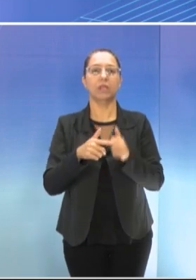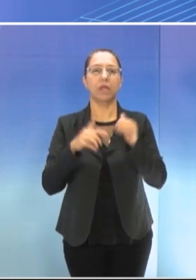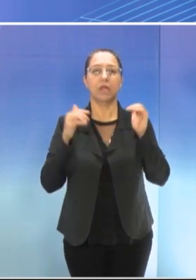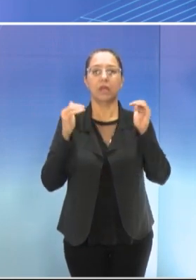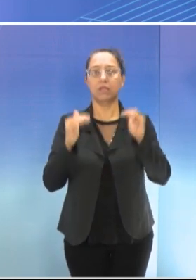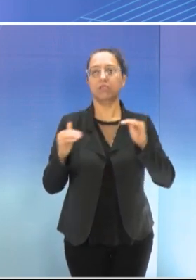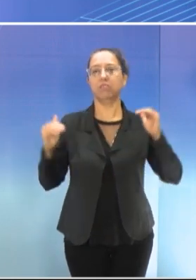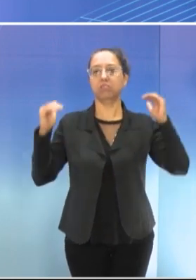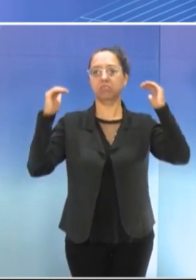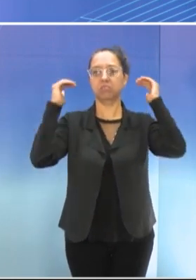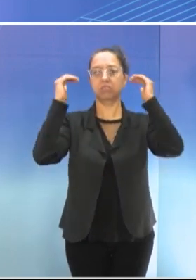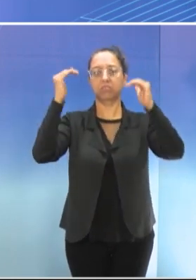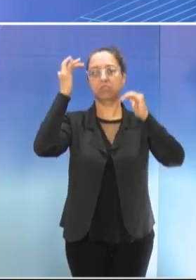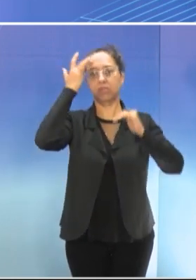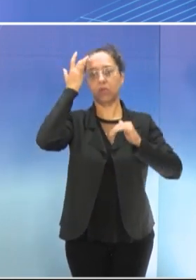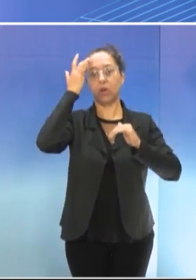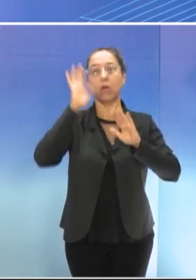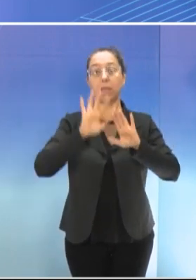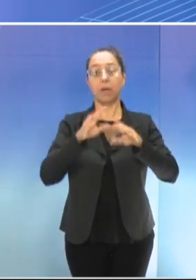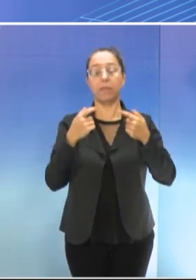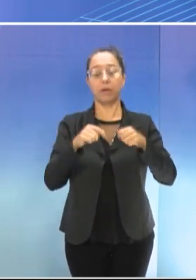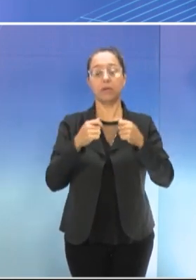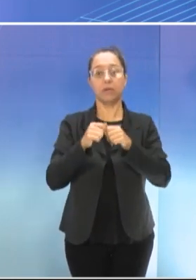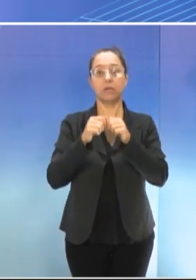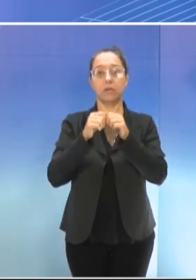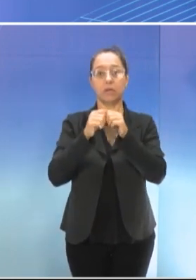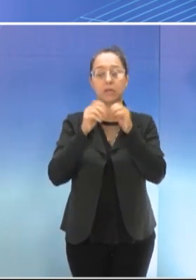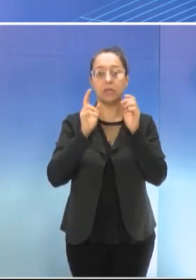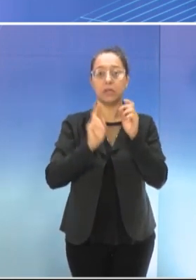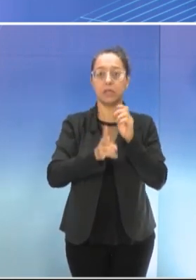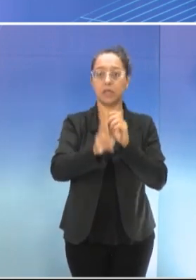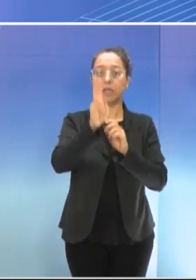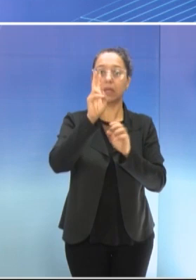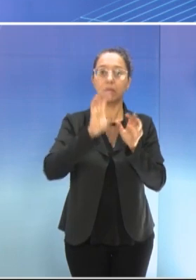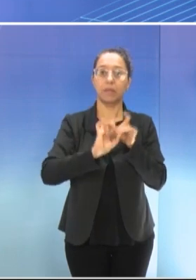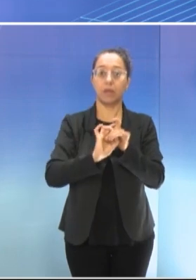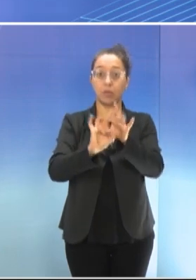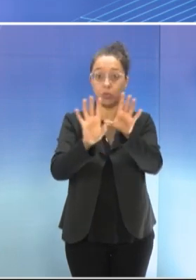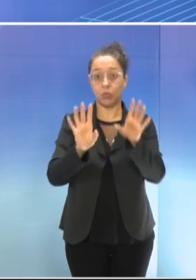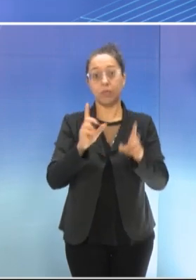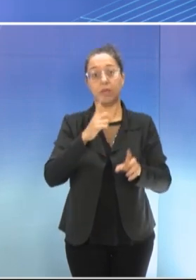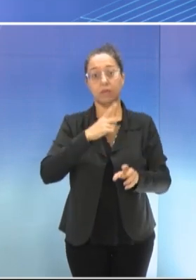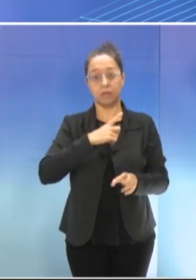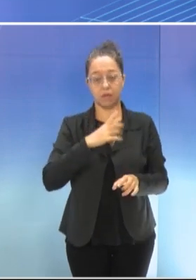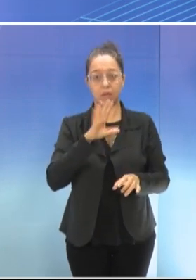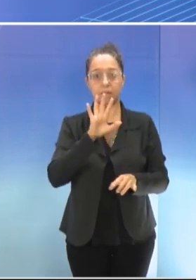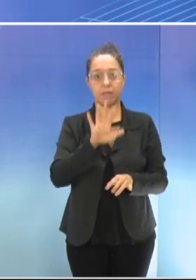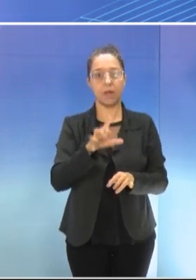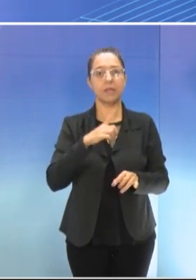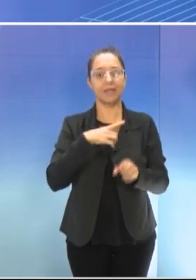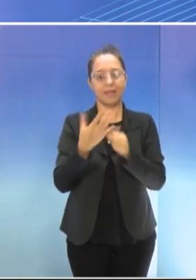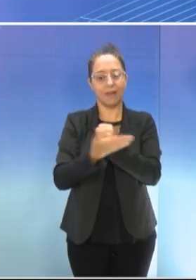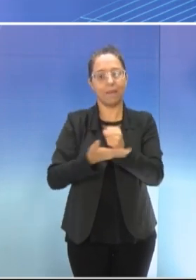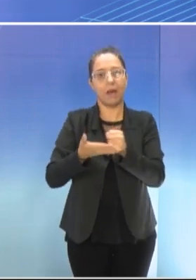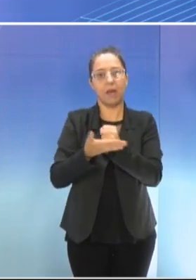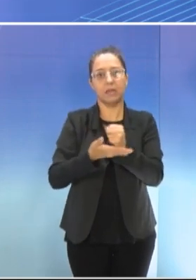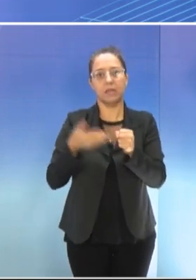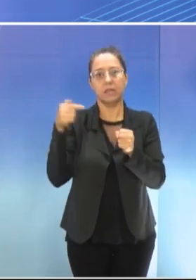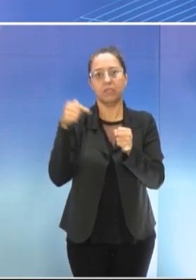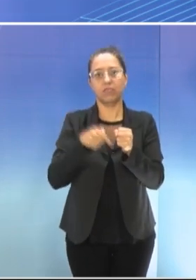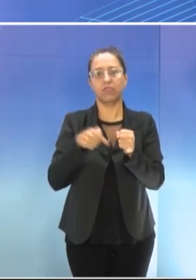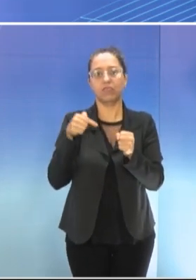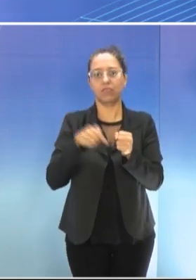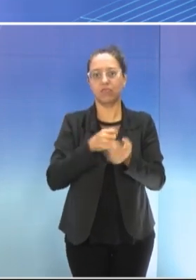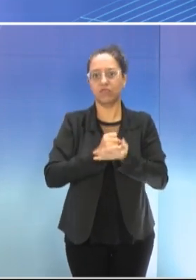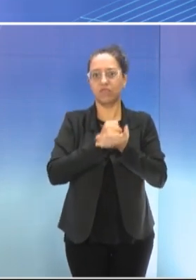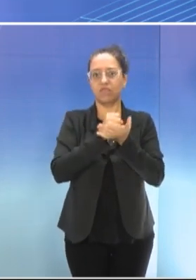O livre-arbítrio ele está aí, mas ele vai ser sempre enraizado e ele vai ter sempre como base